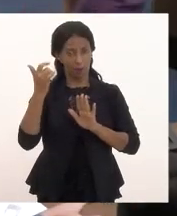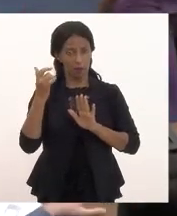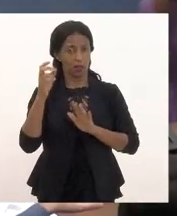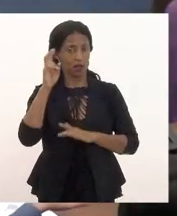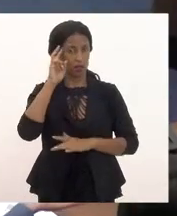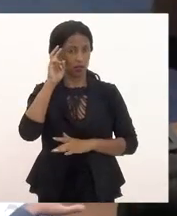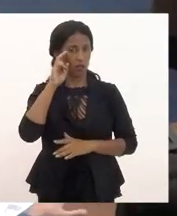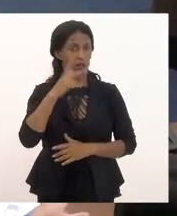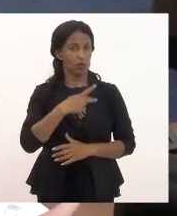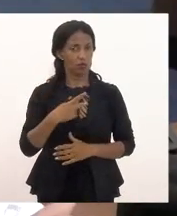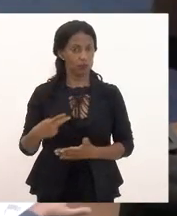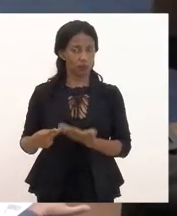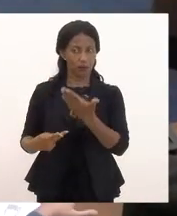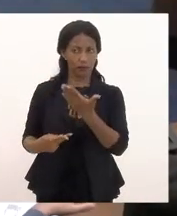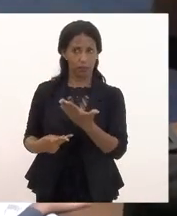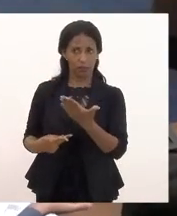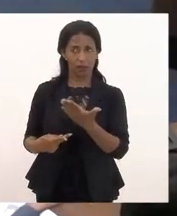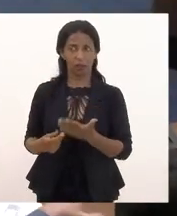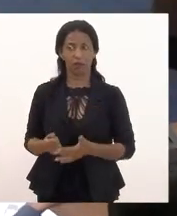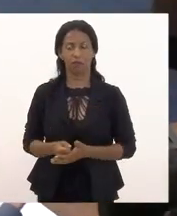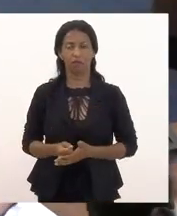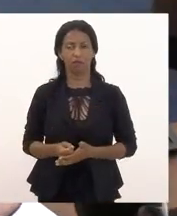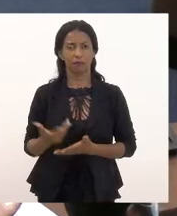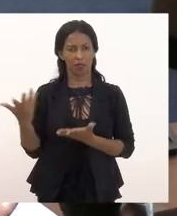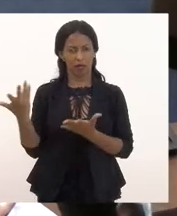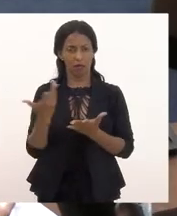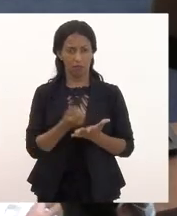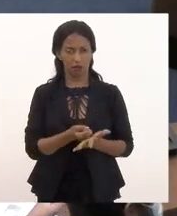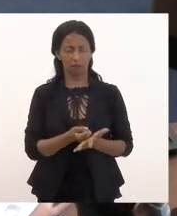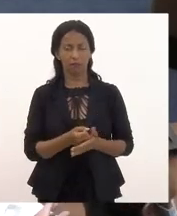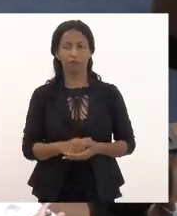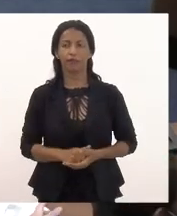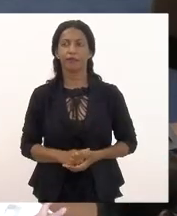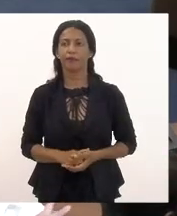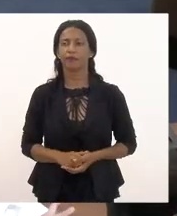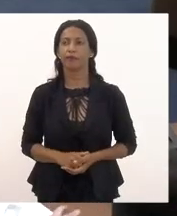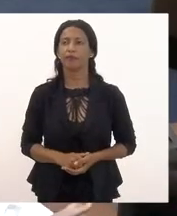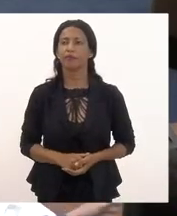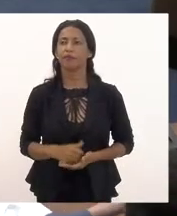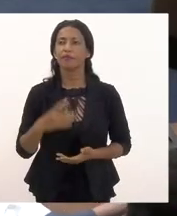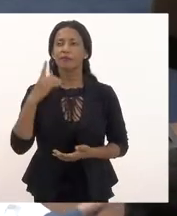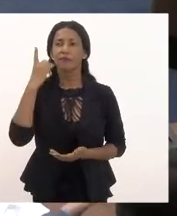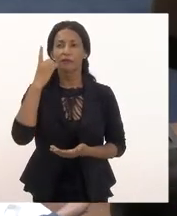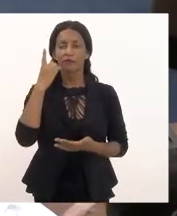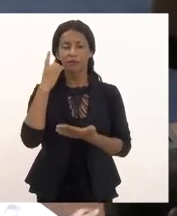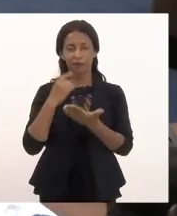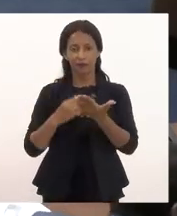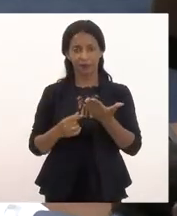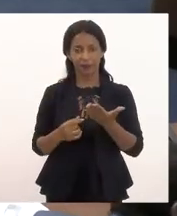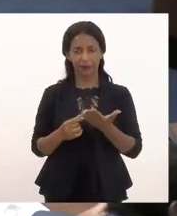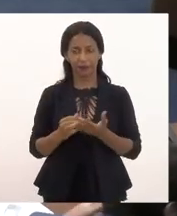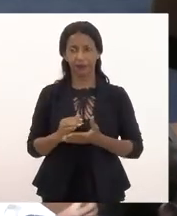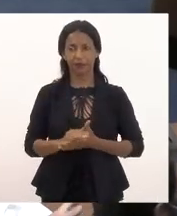quintas-feiras, o presidente Siciliano cogue os pedidos. Deputado.